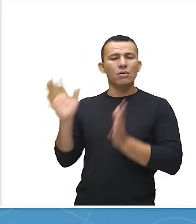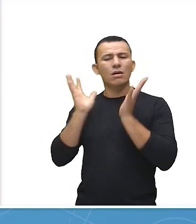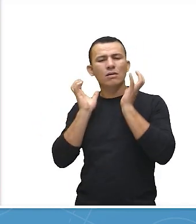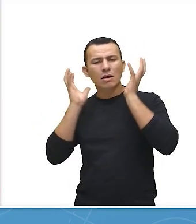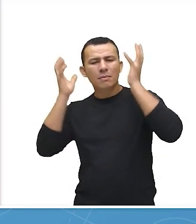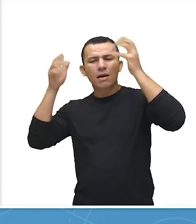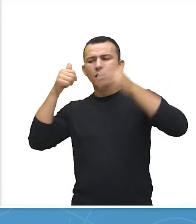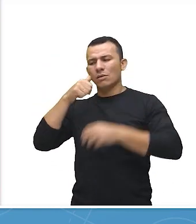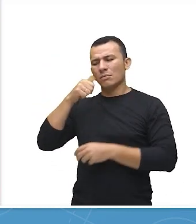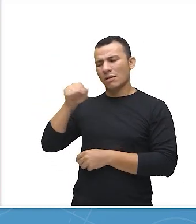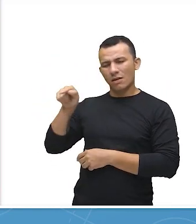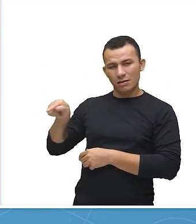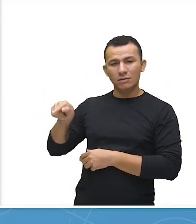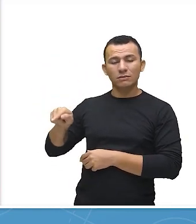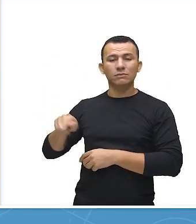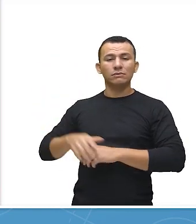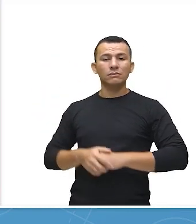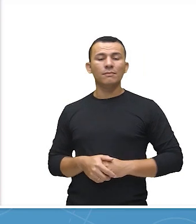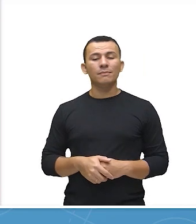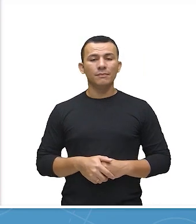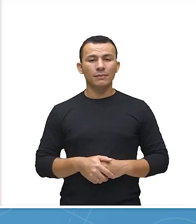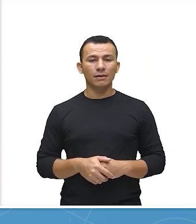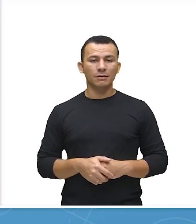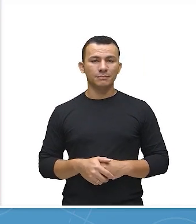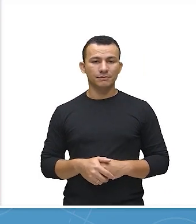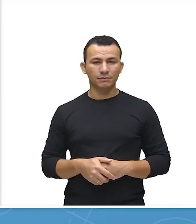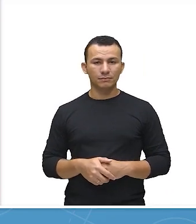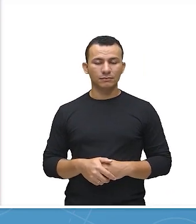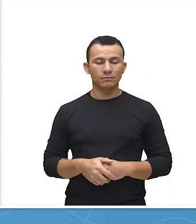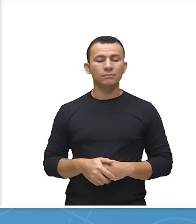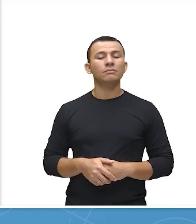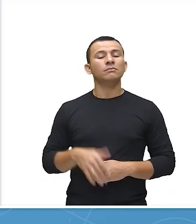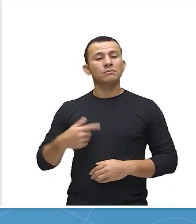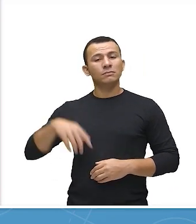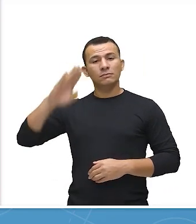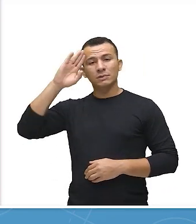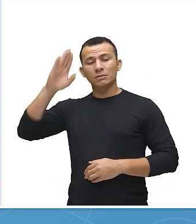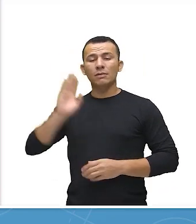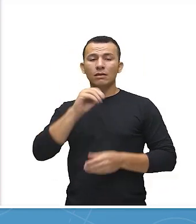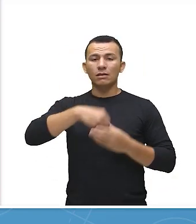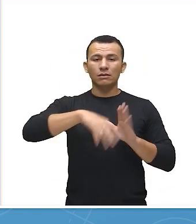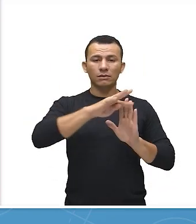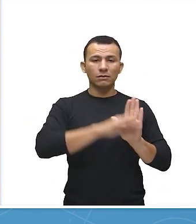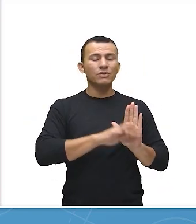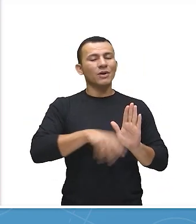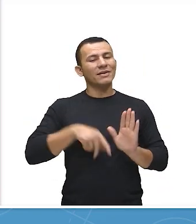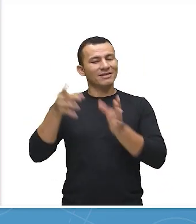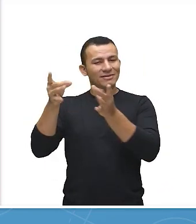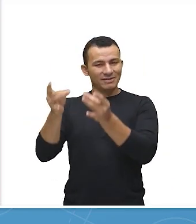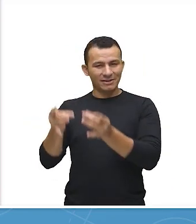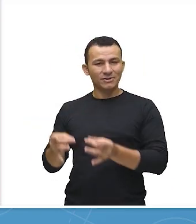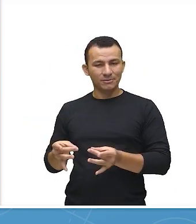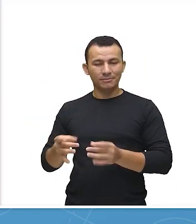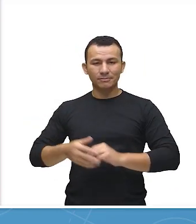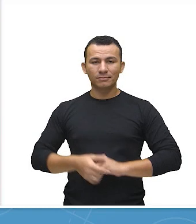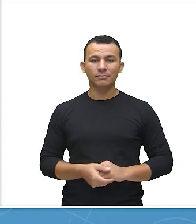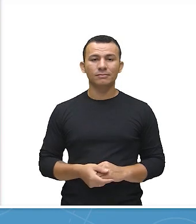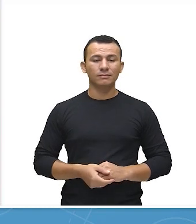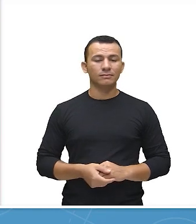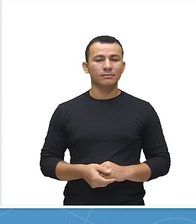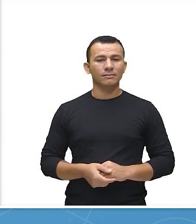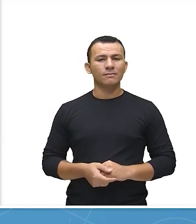né, da moça. Então, ele tem a predominância nesse texto, ele é descritivo, tá bom? Não pode